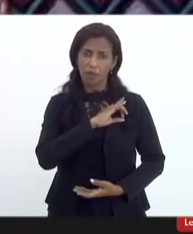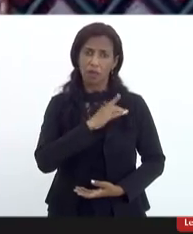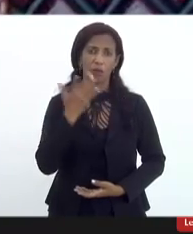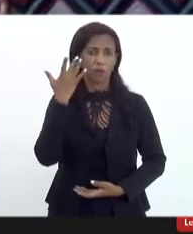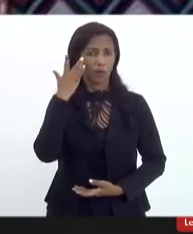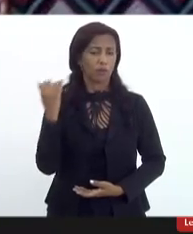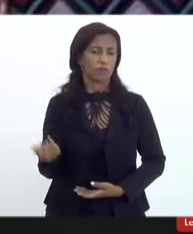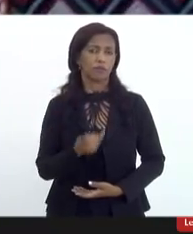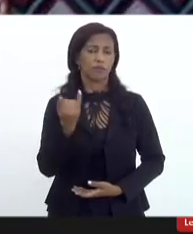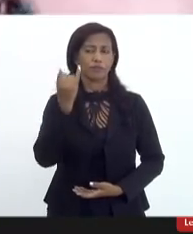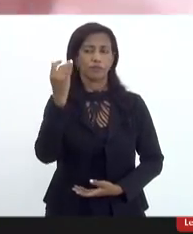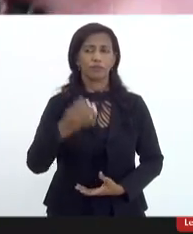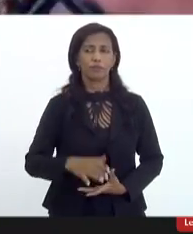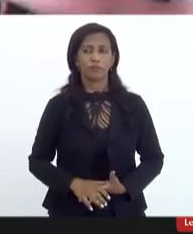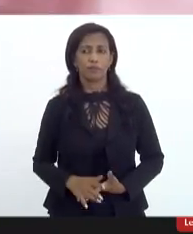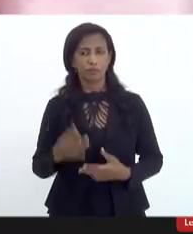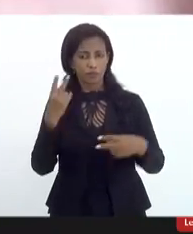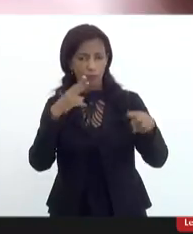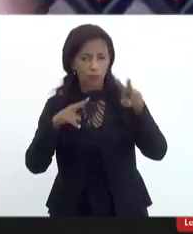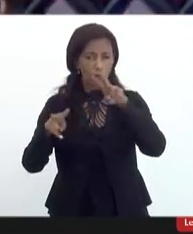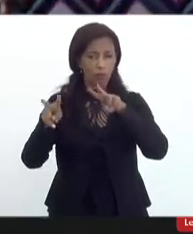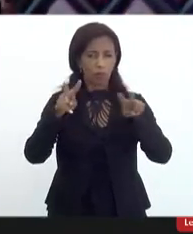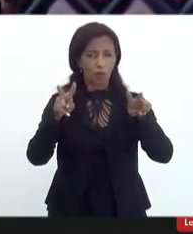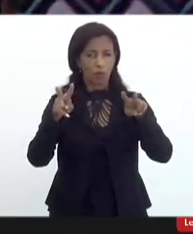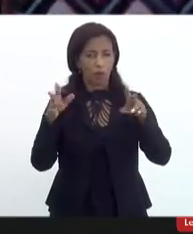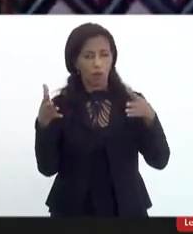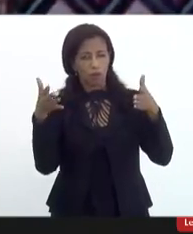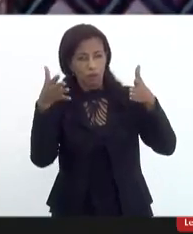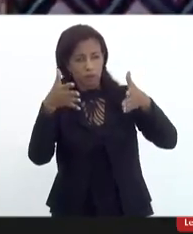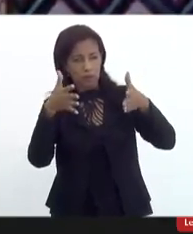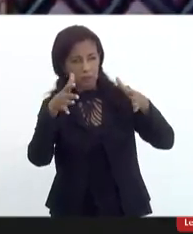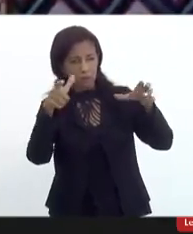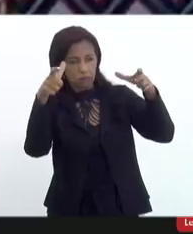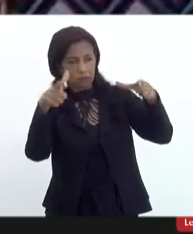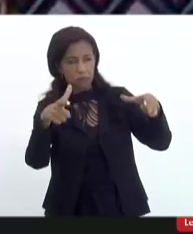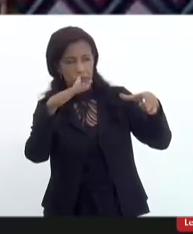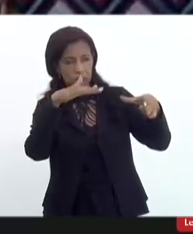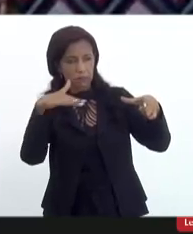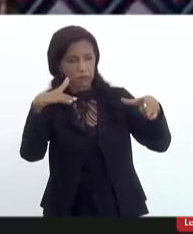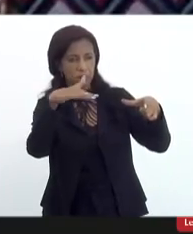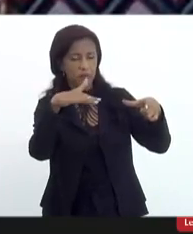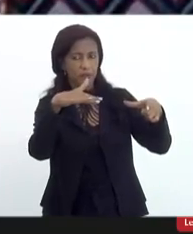acho importante, né, de olhar para esse viés